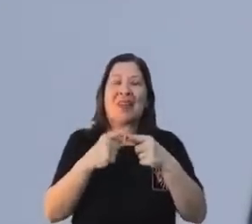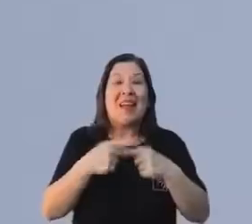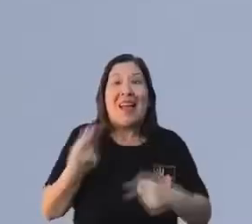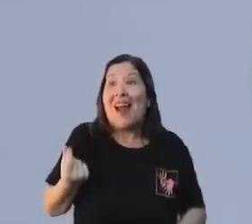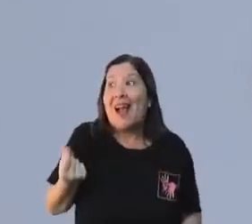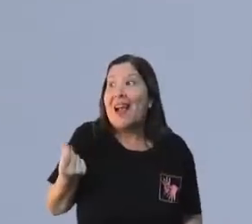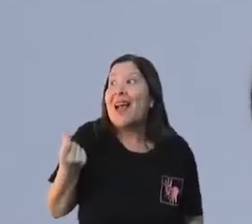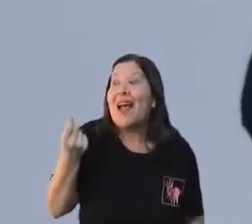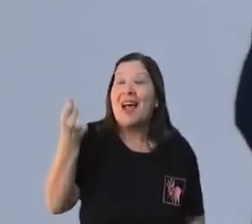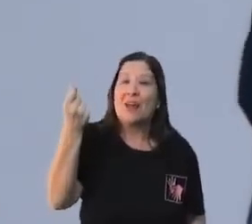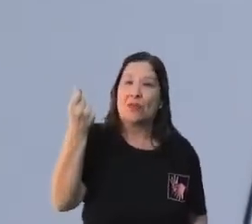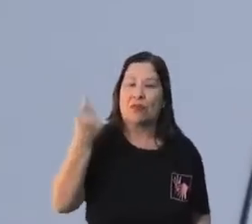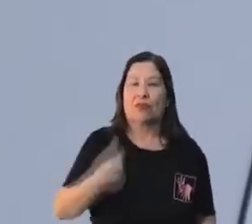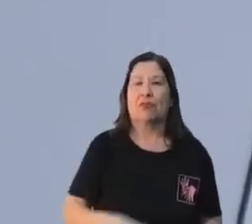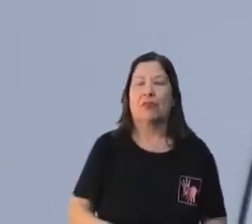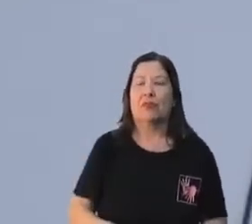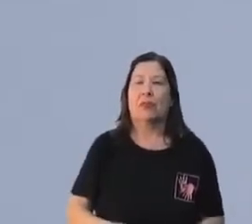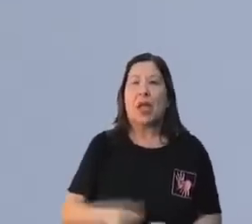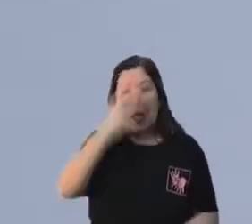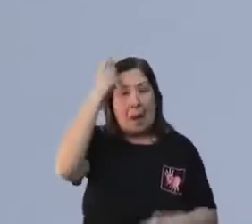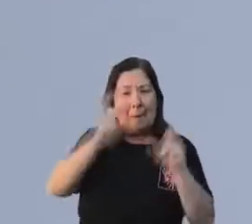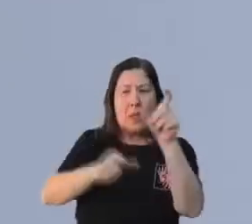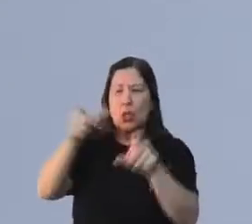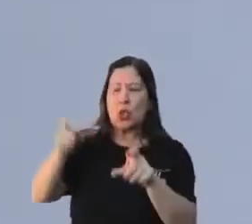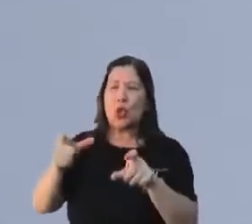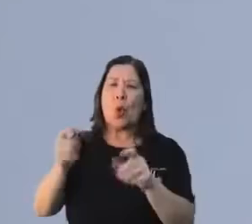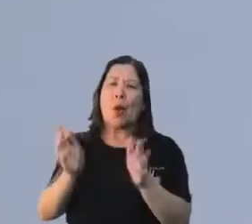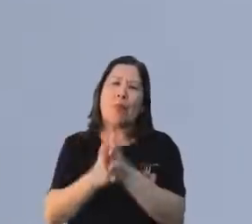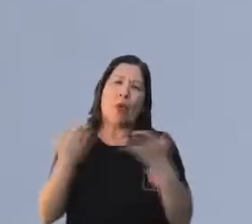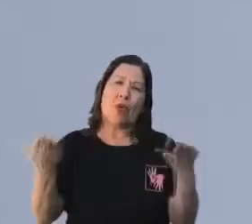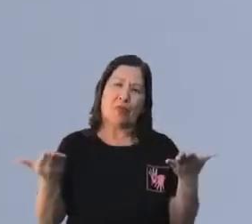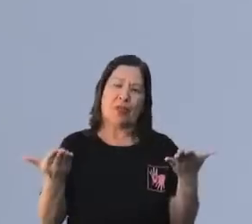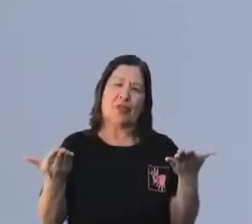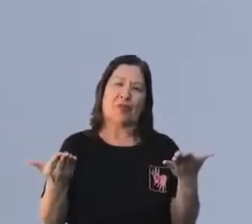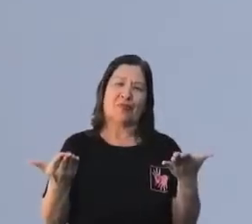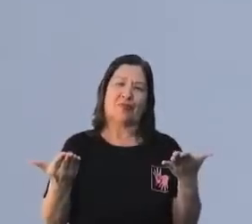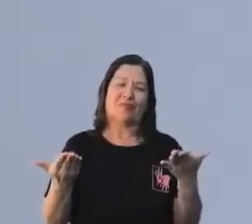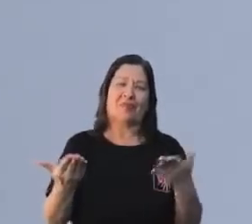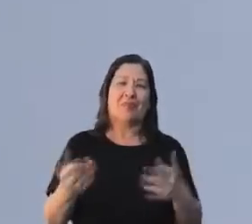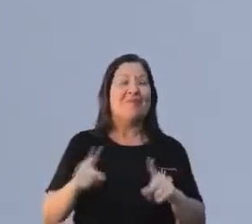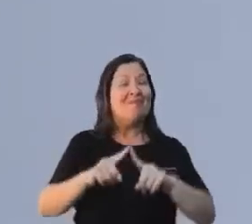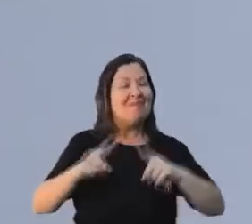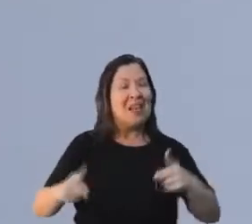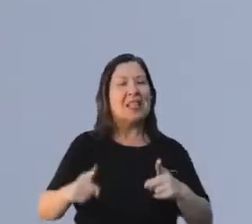de alabastro, para o dia mais sonhado, desejado,